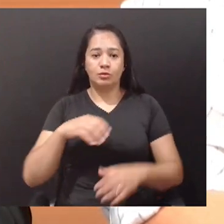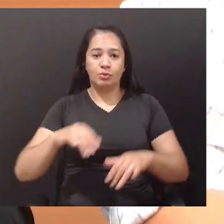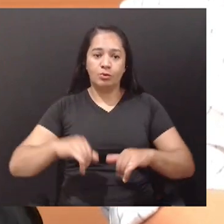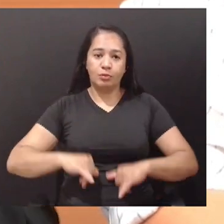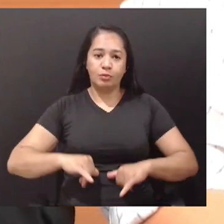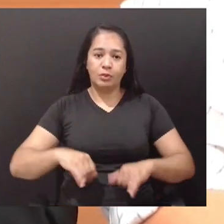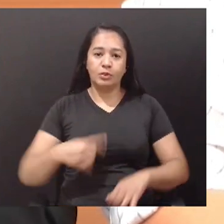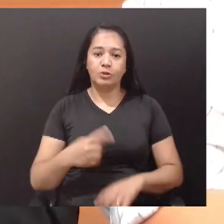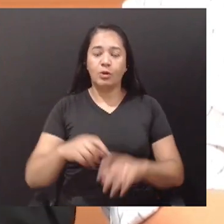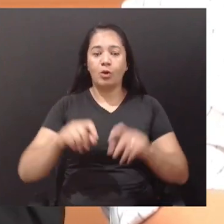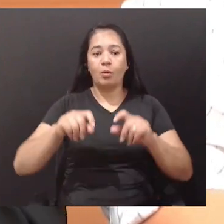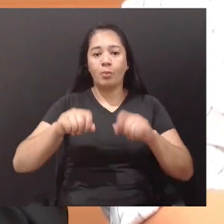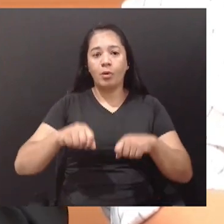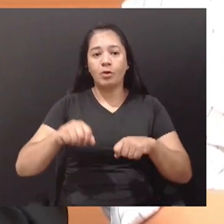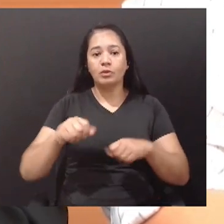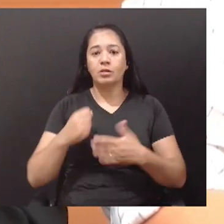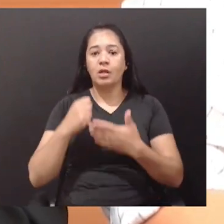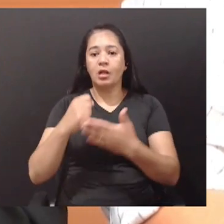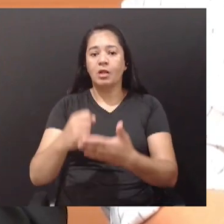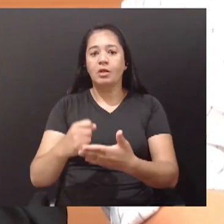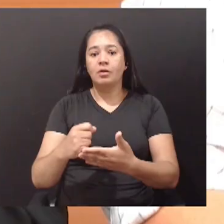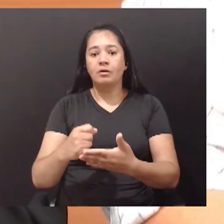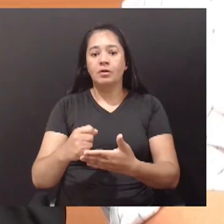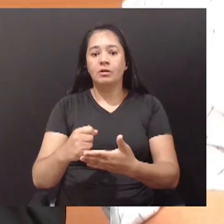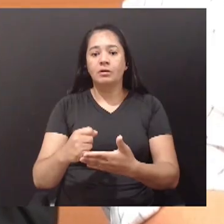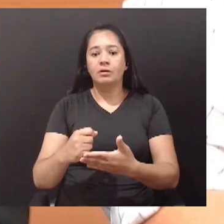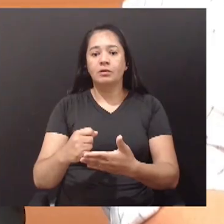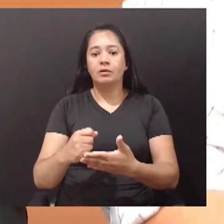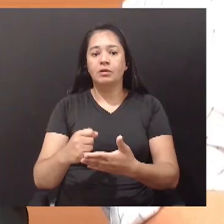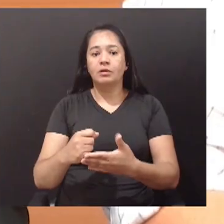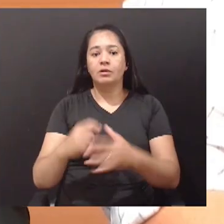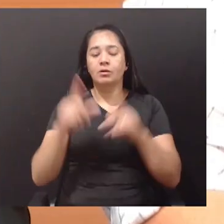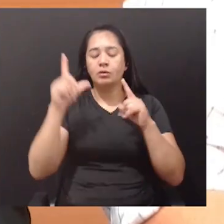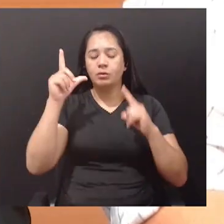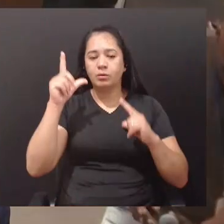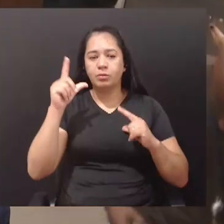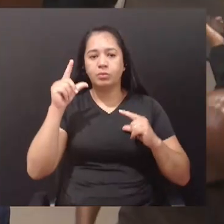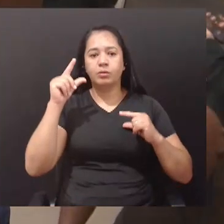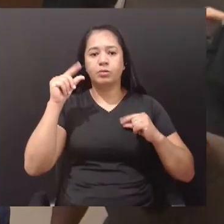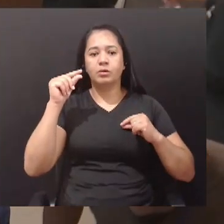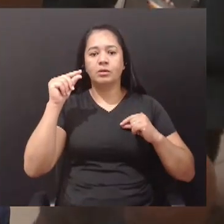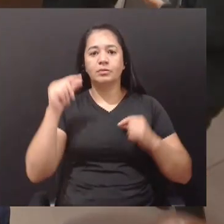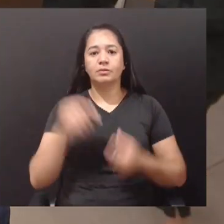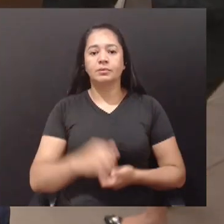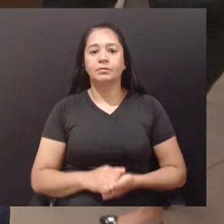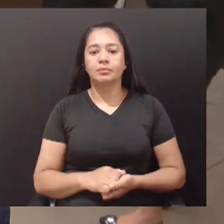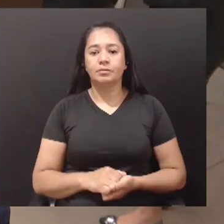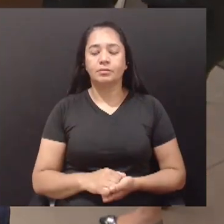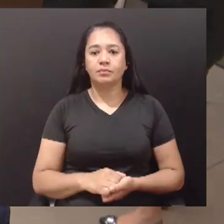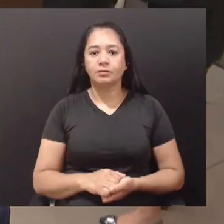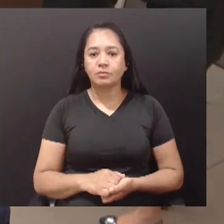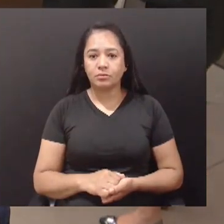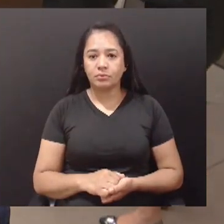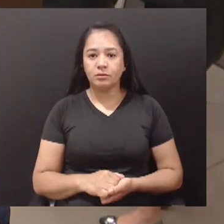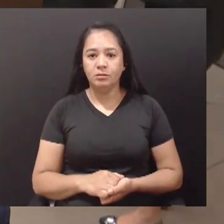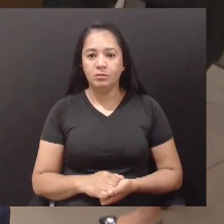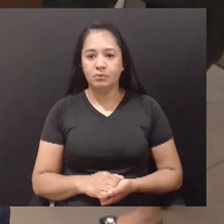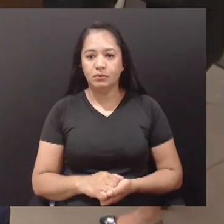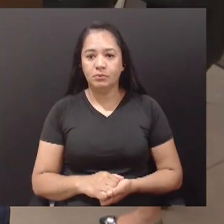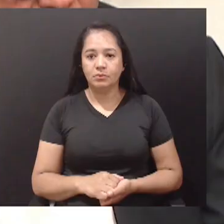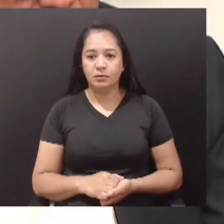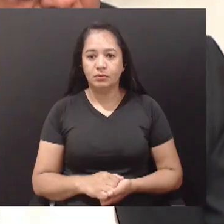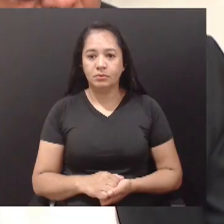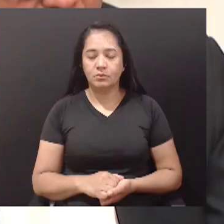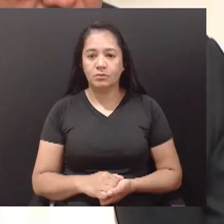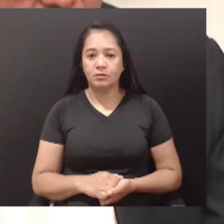possa levar um pouco deste bálsamo, né, e desta unção. Já há